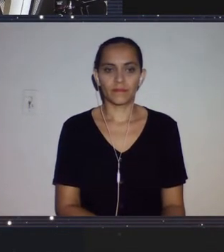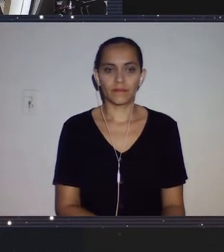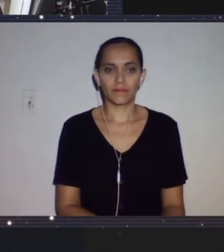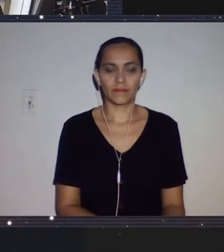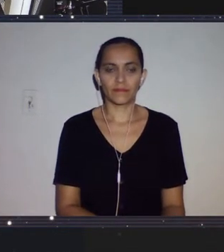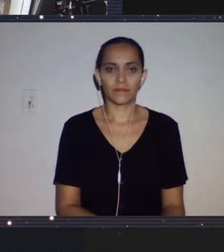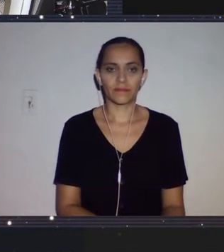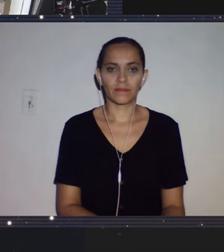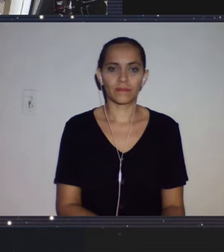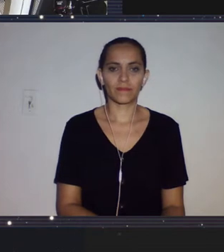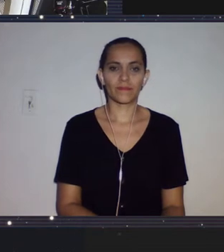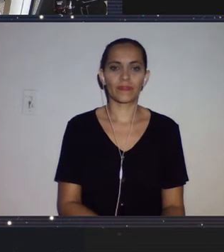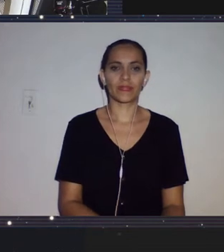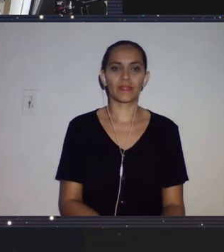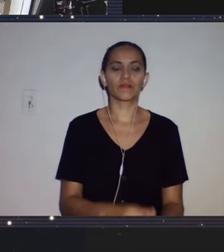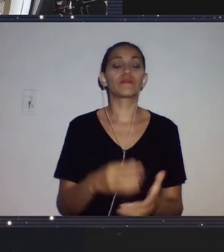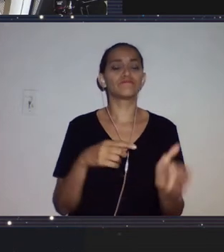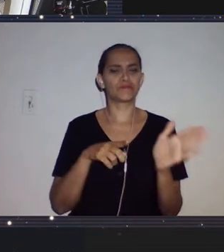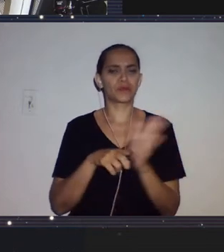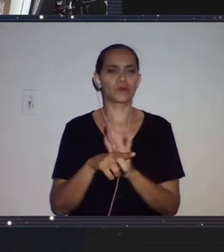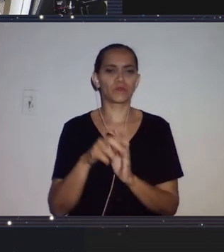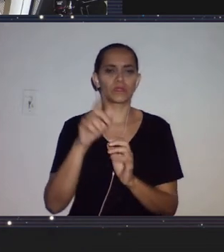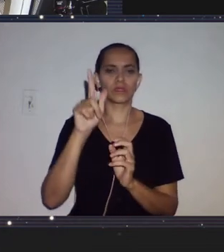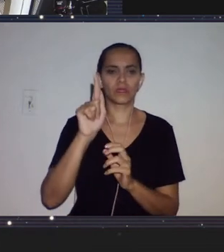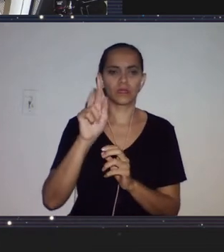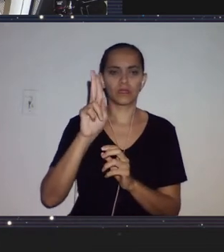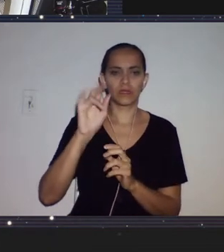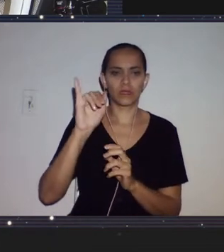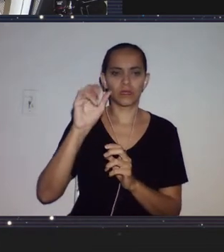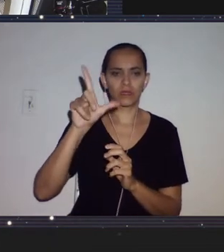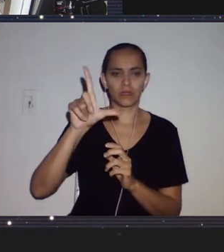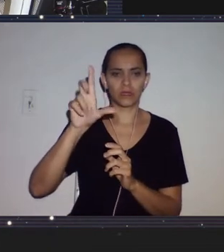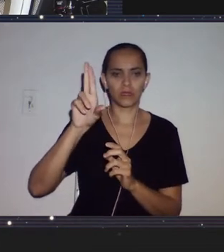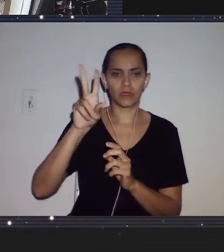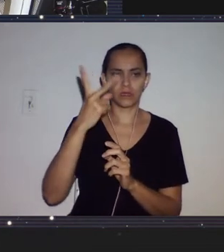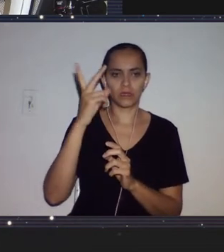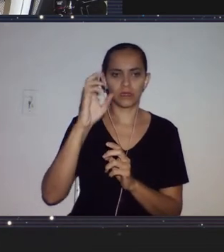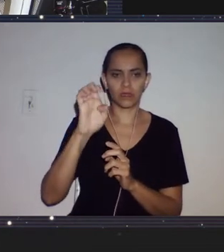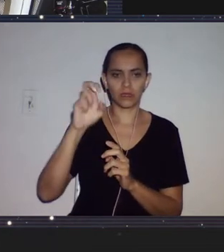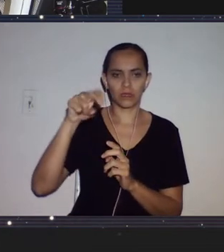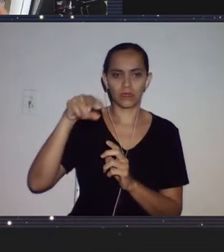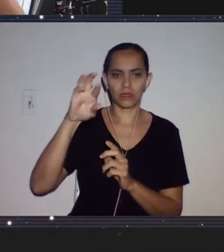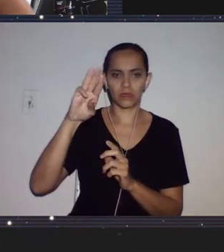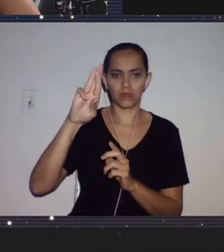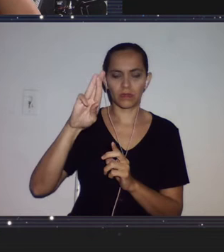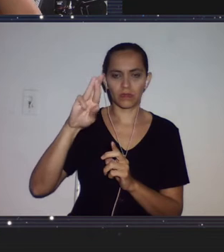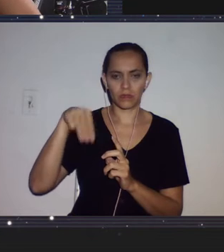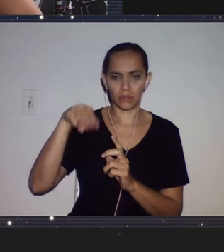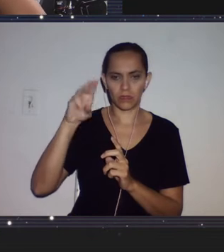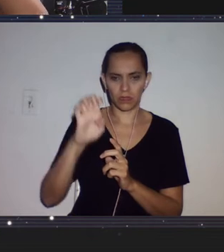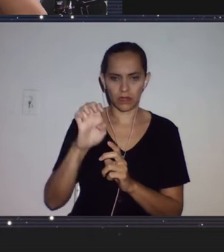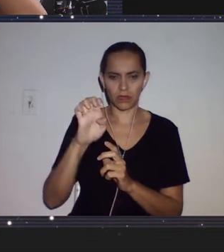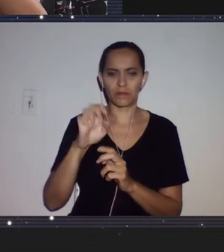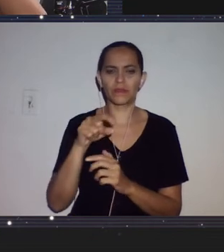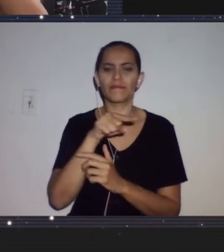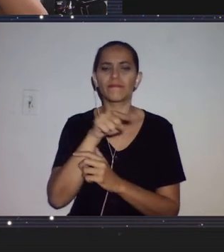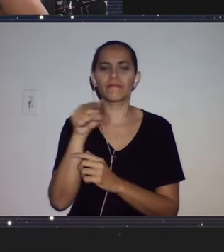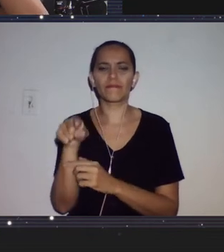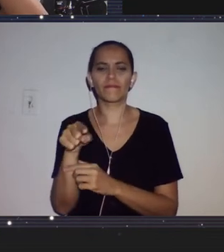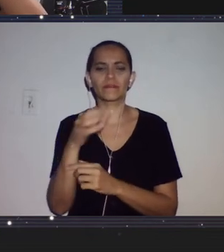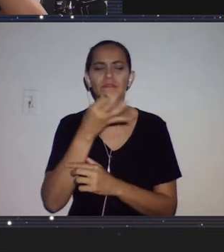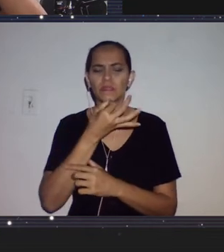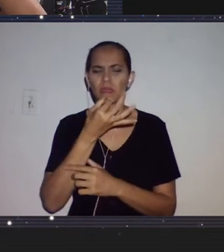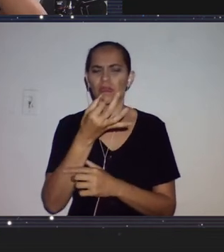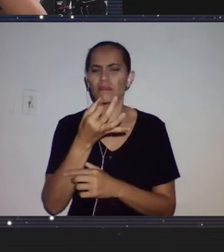Tá, agora vamos para a última pergunta do Guilherme. Você comentou sobre a área de Deep Learning mudar muito e muito rápido. É difícil